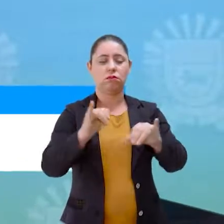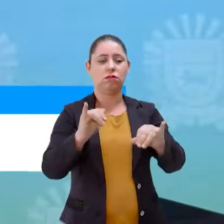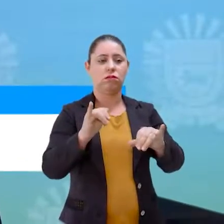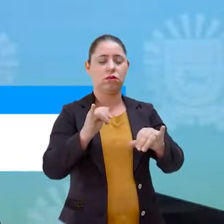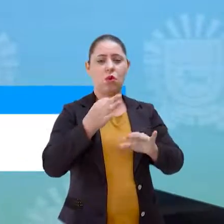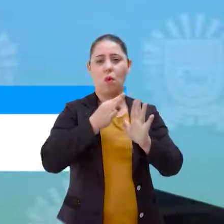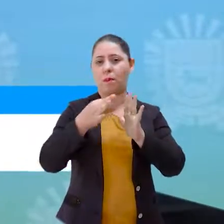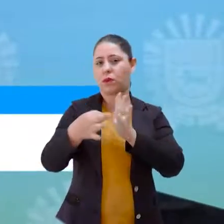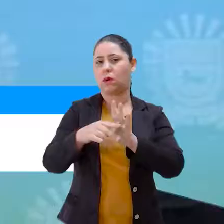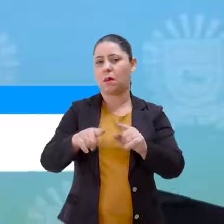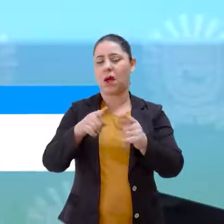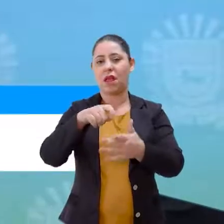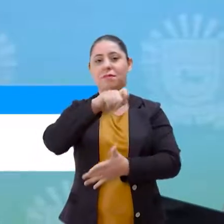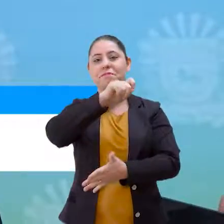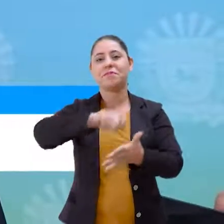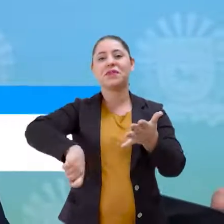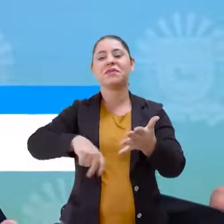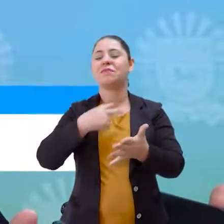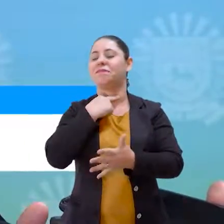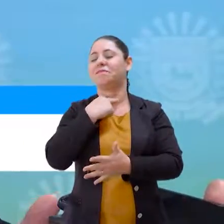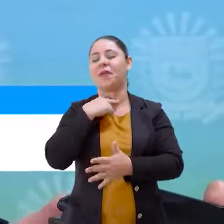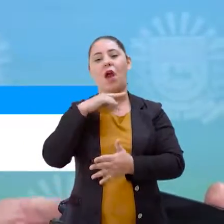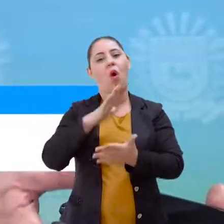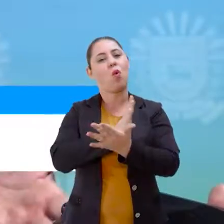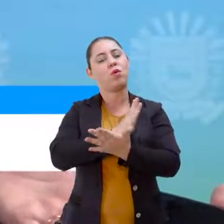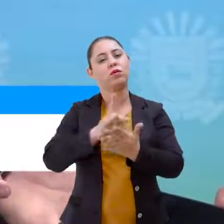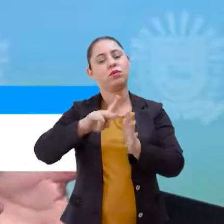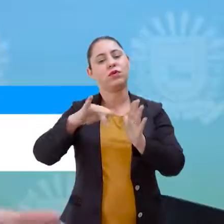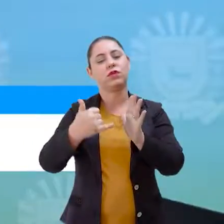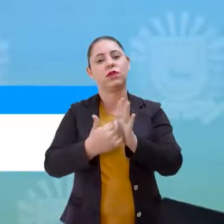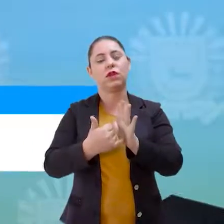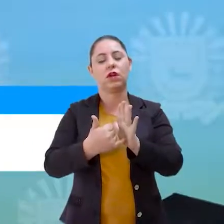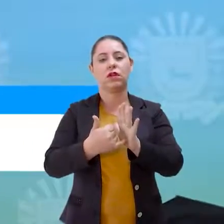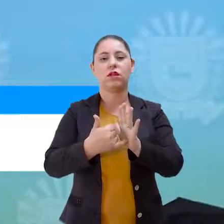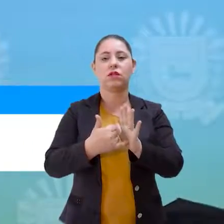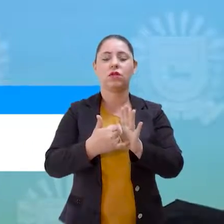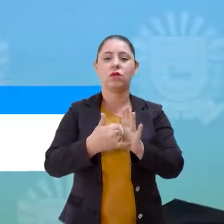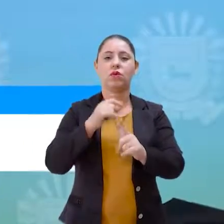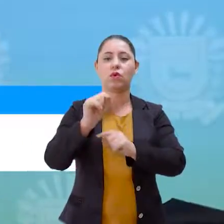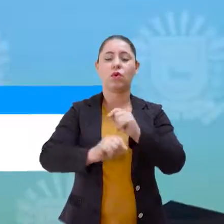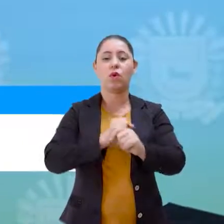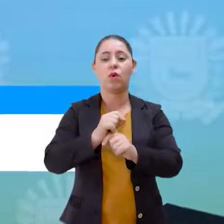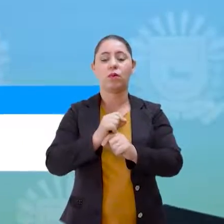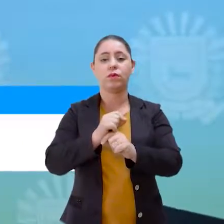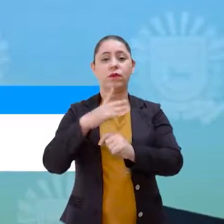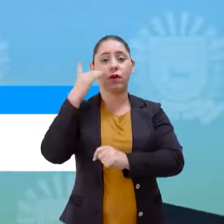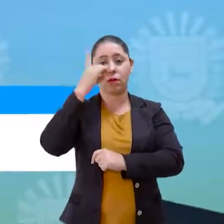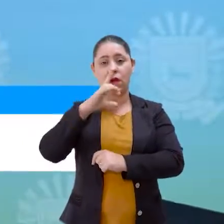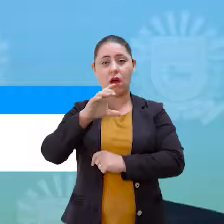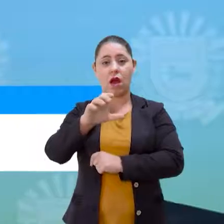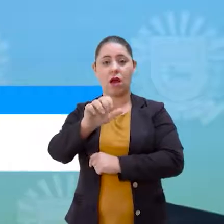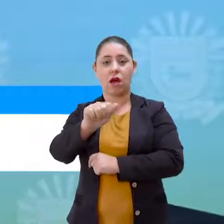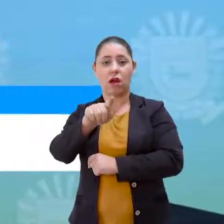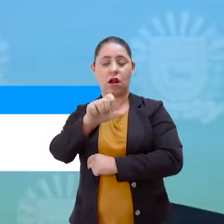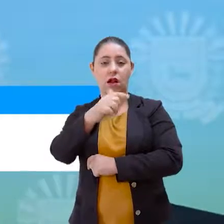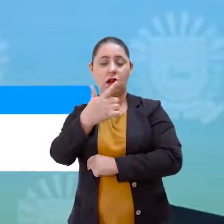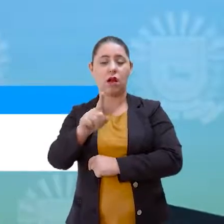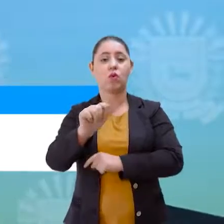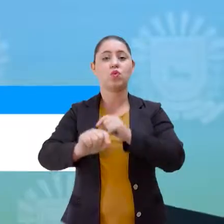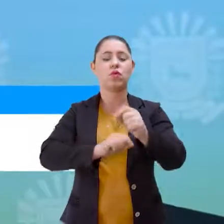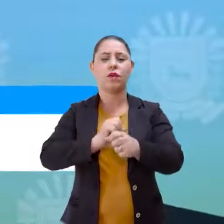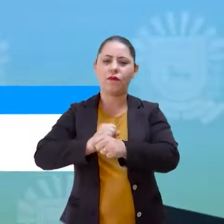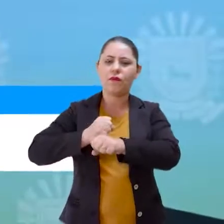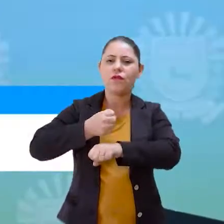de formação de opinião, mas nós não temos a caneta para fazer alguns projetos, como disse aqui o presidente Carlão de São